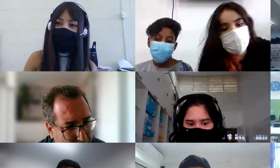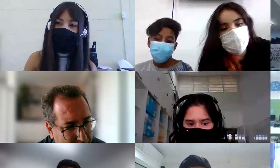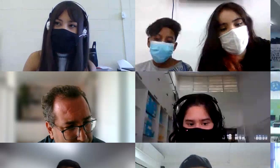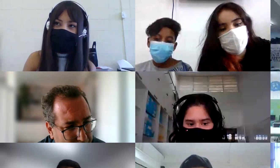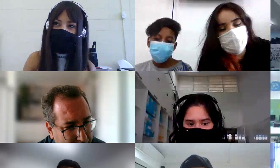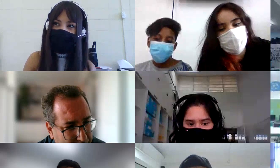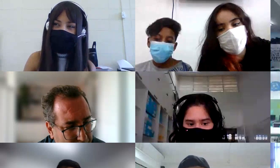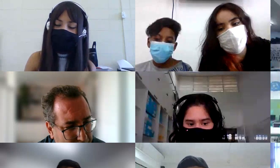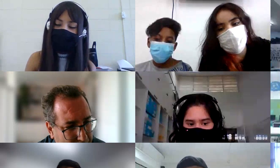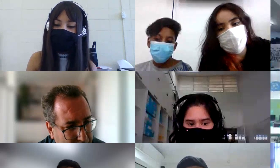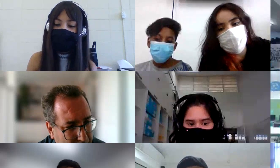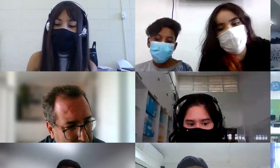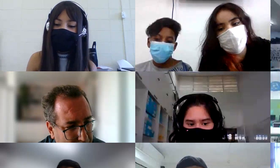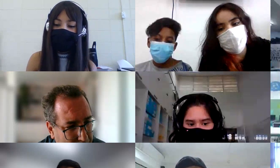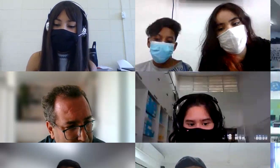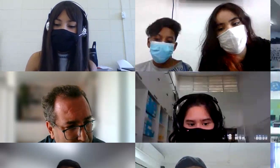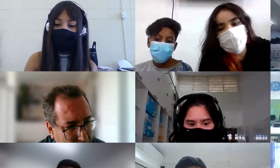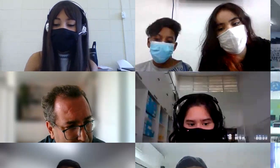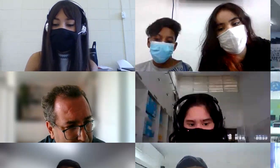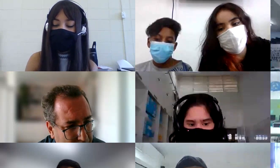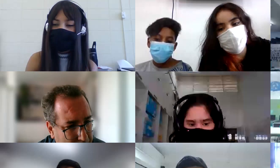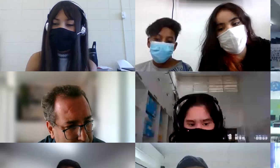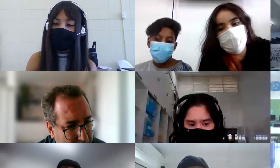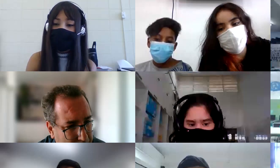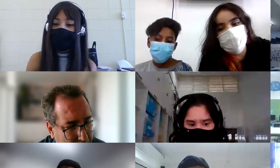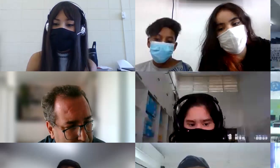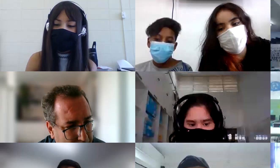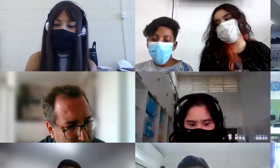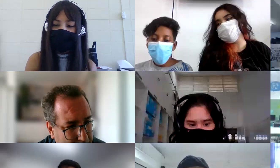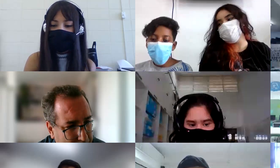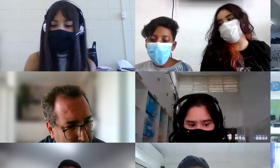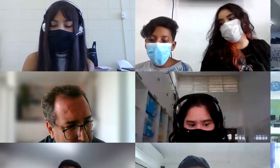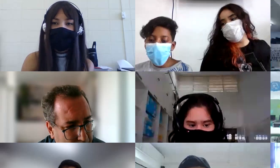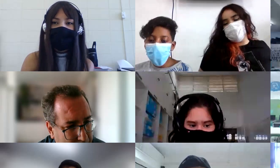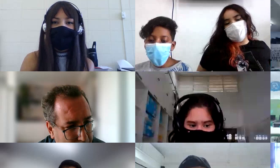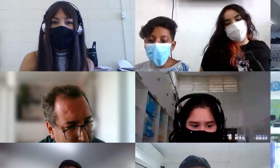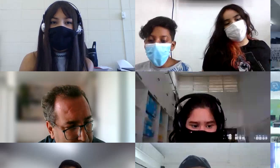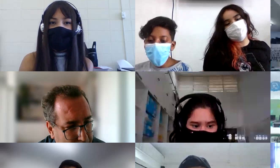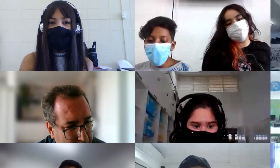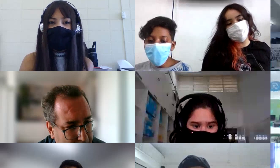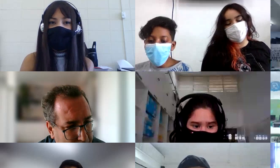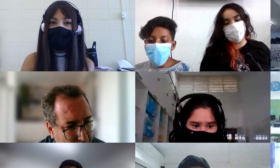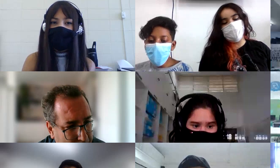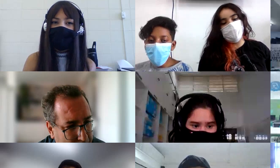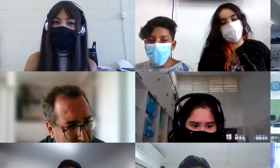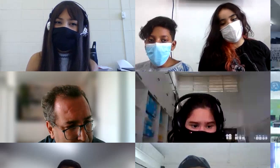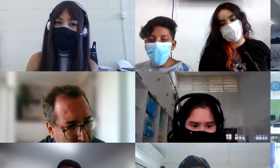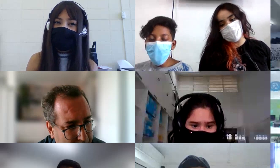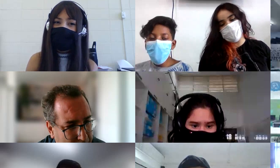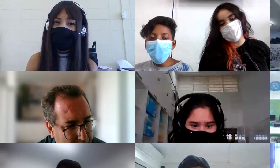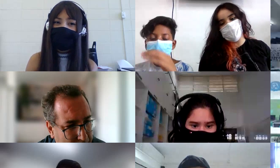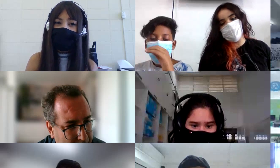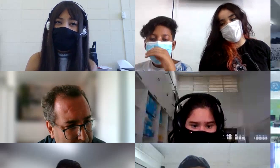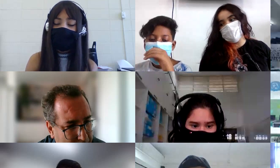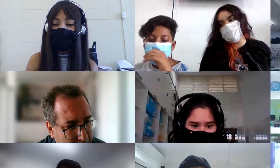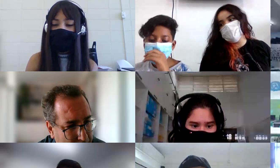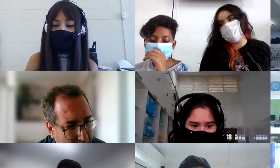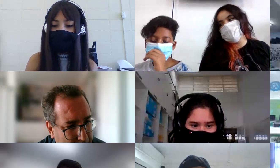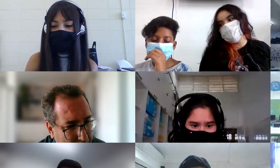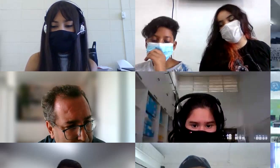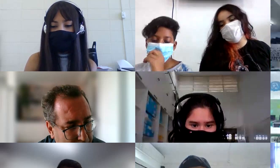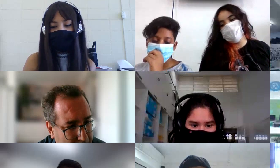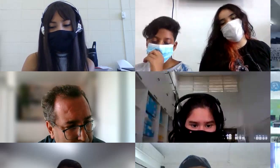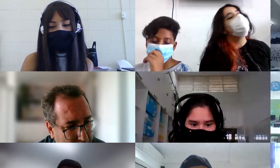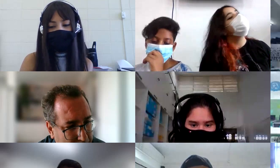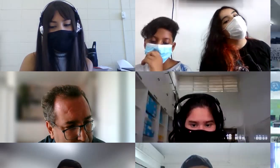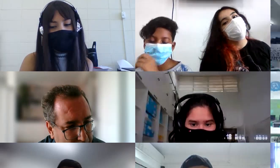assim para conscientizar outros jovens, falar mais sobre esse assunto, quebrar esse tabu de, tipo, que é um assunto desconfortável, e não é,